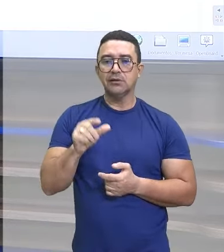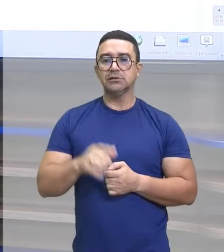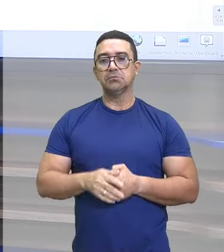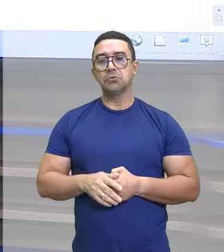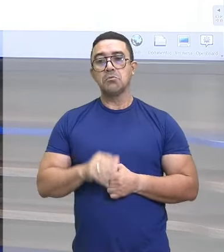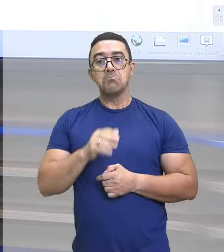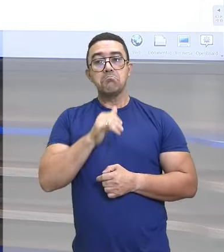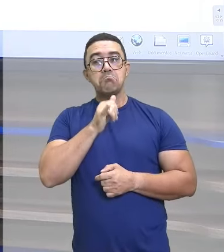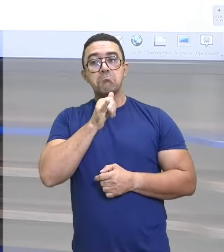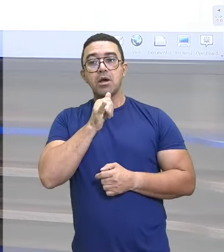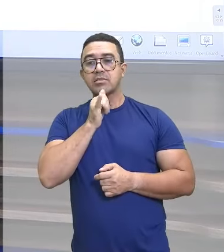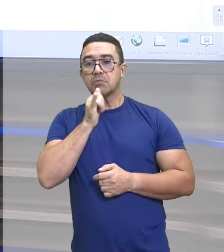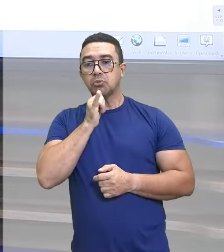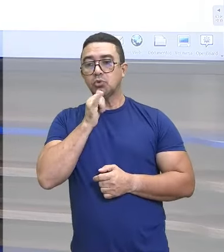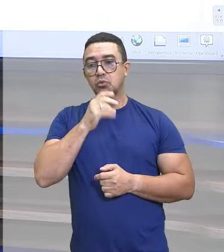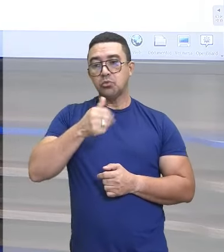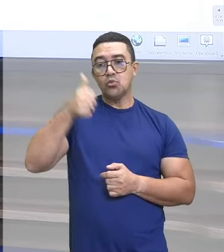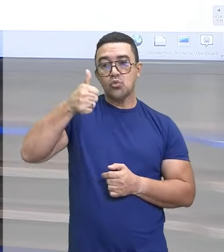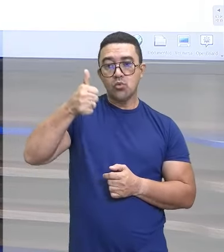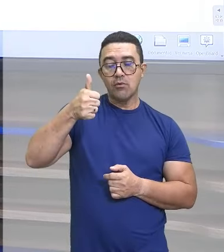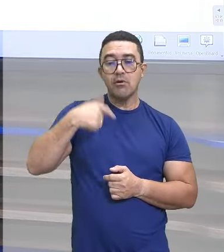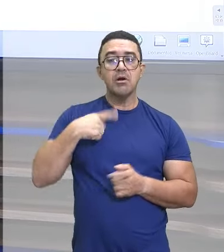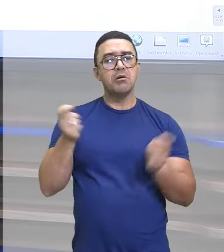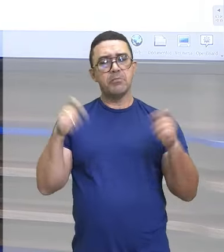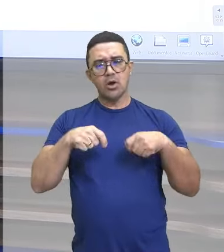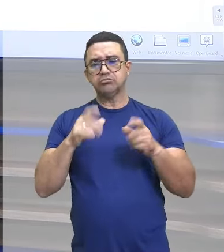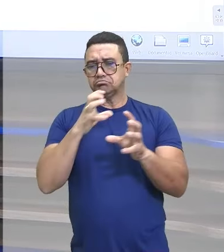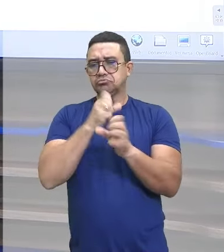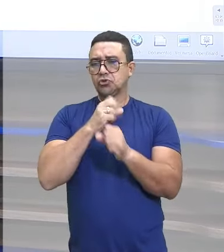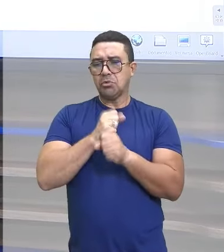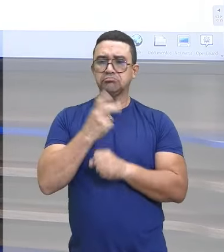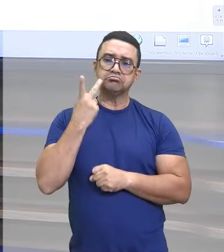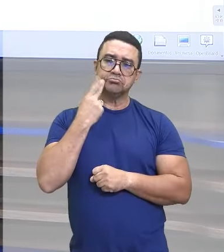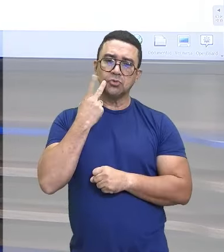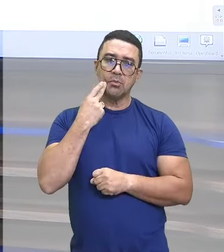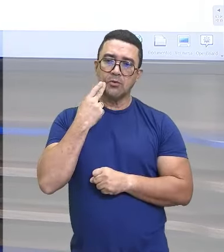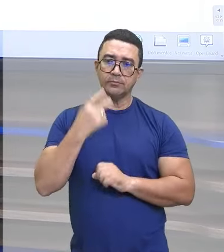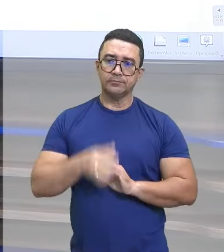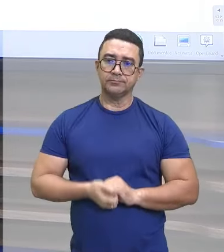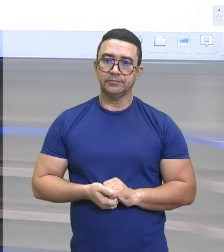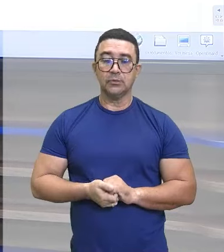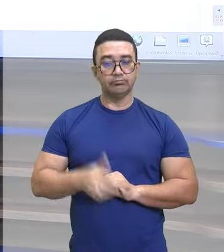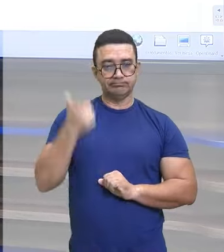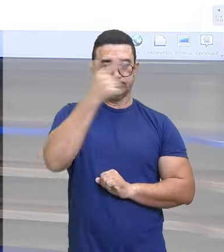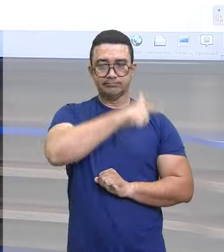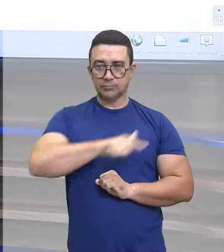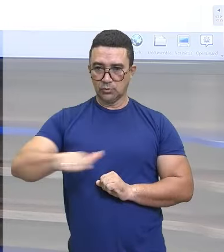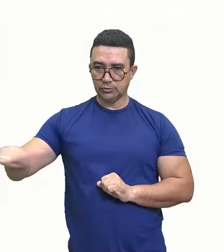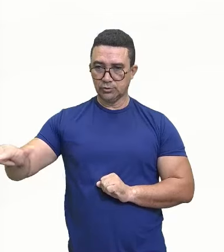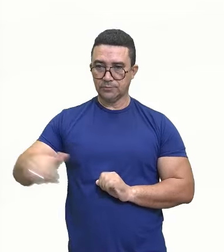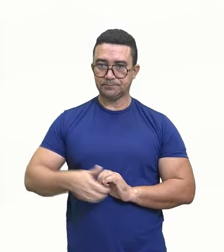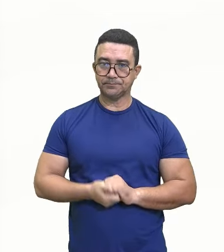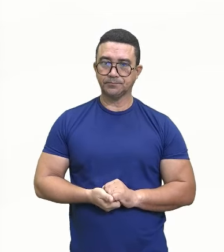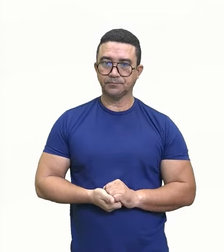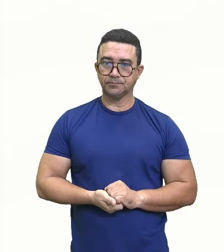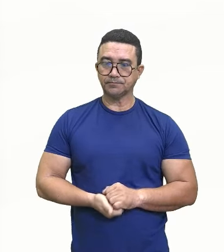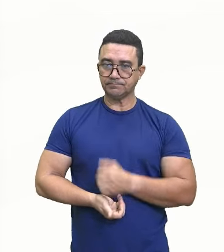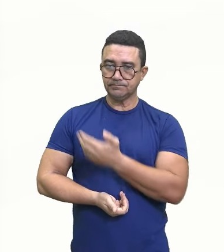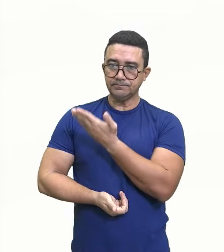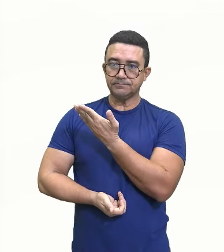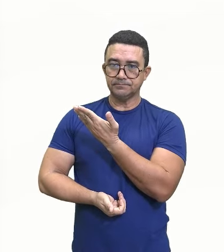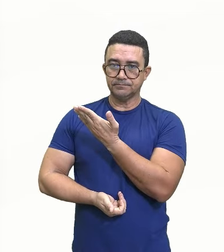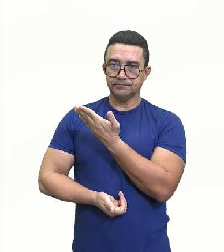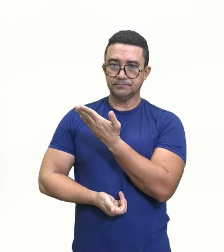primeiro exemplo, então aí vale a pena você fazer a soma normalmente. Tá ok? Vamos continuar então aqui na nossa